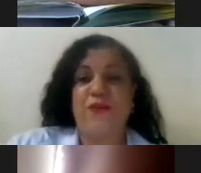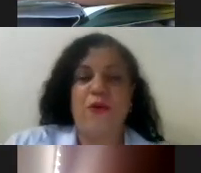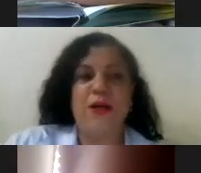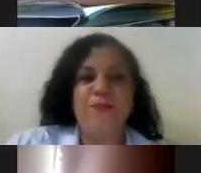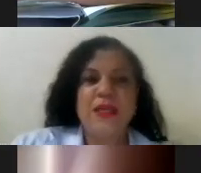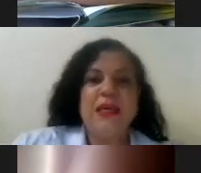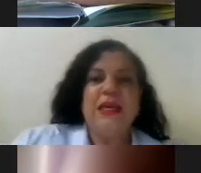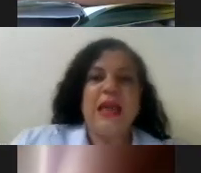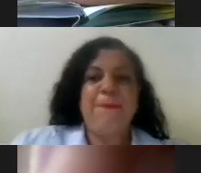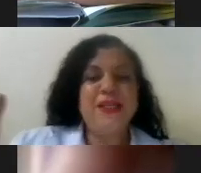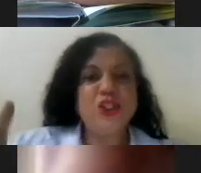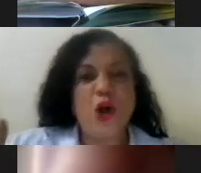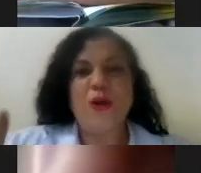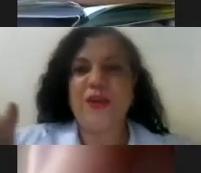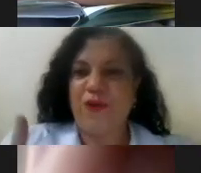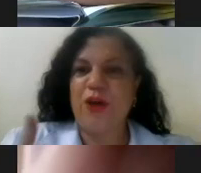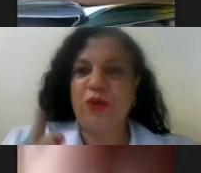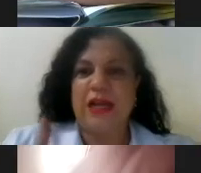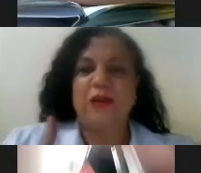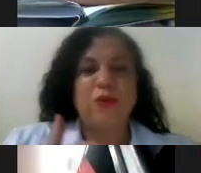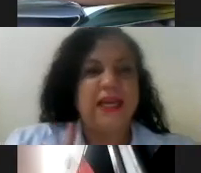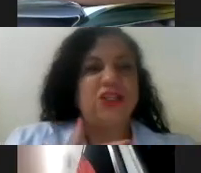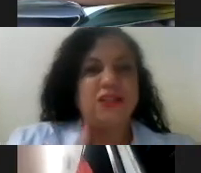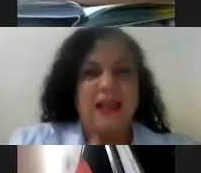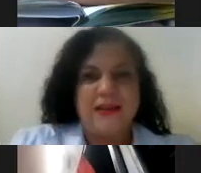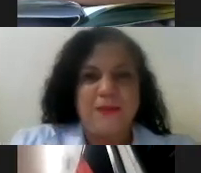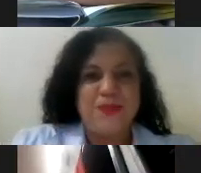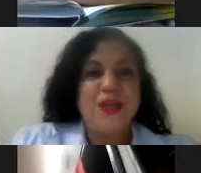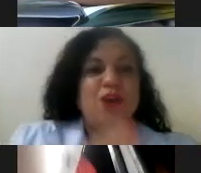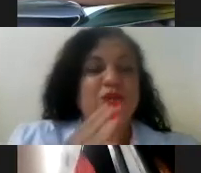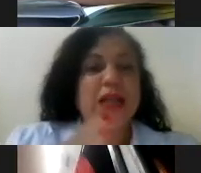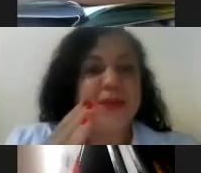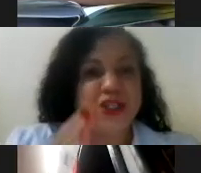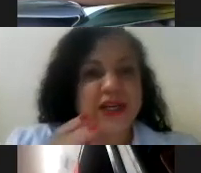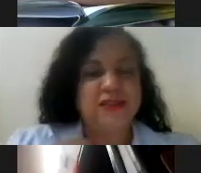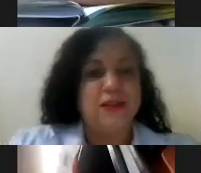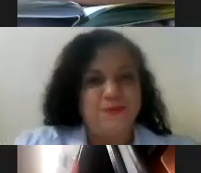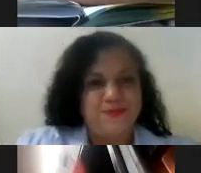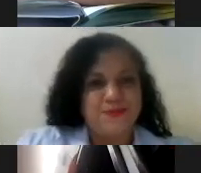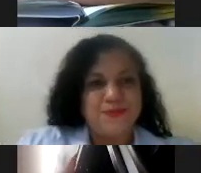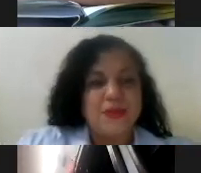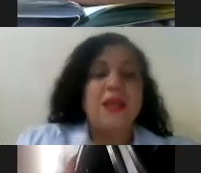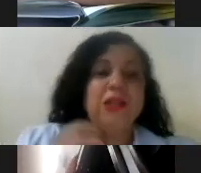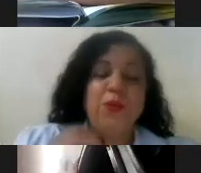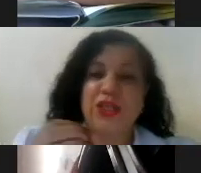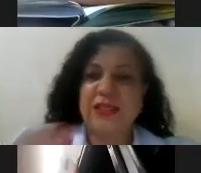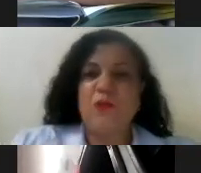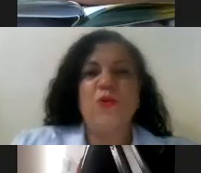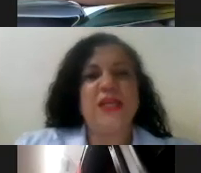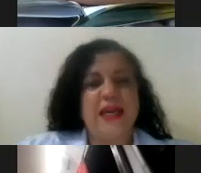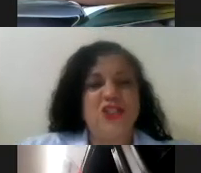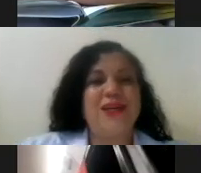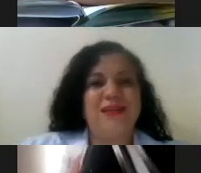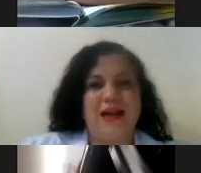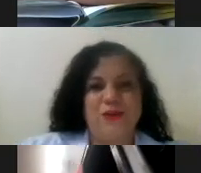tirar folga. E a pessoa que foi cuidar do cliente dela foi dar medicação e deu medicação